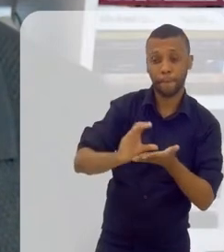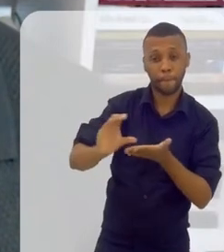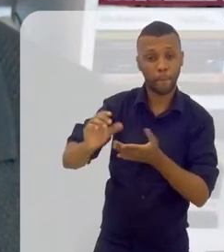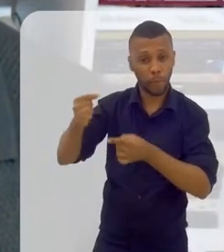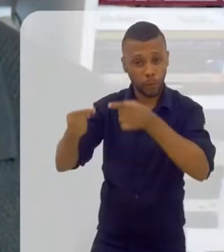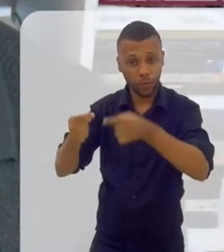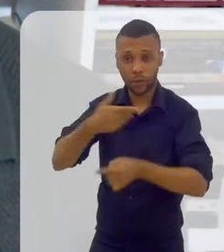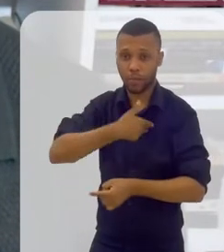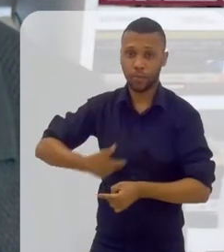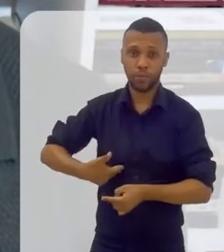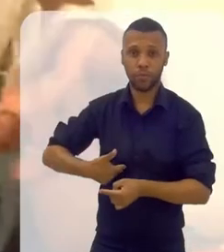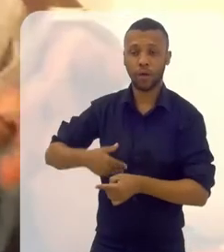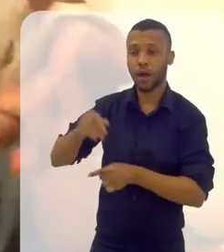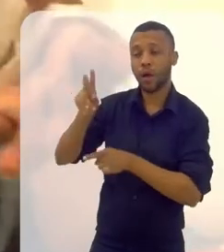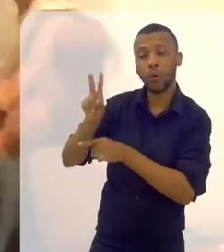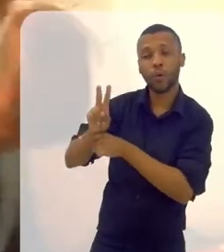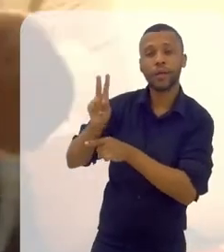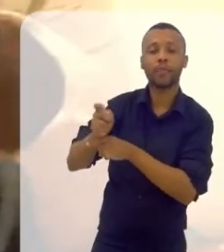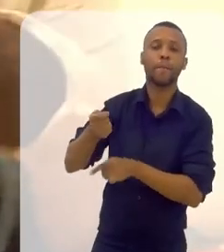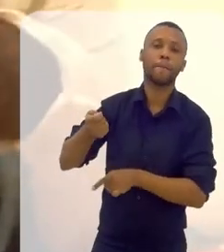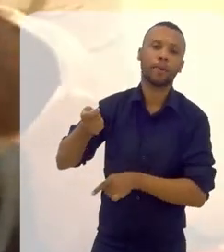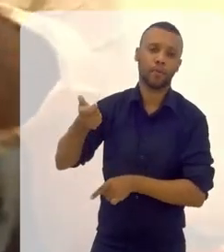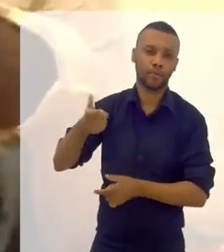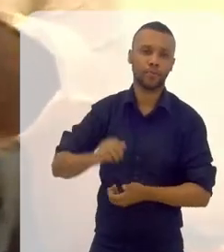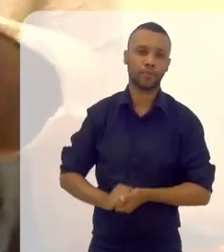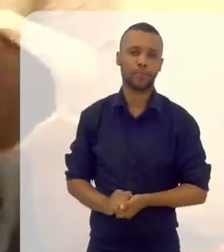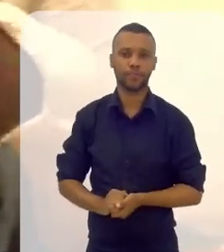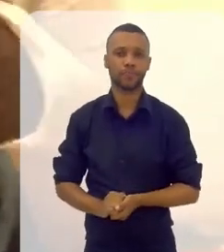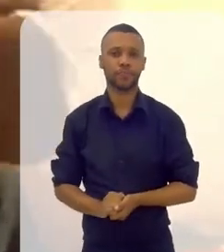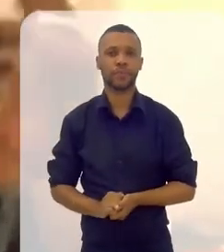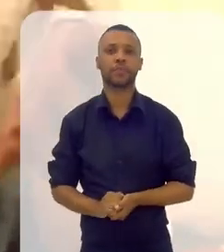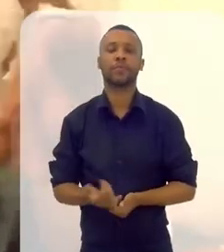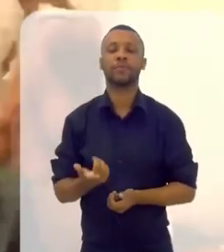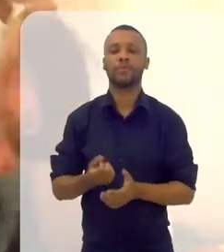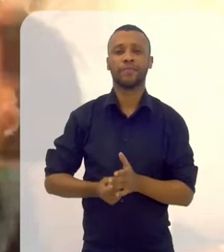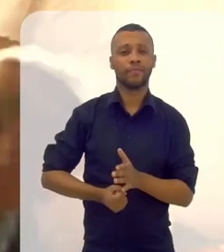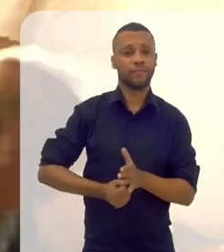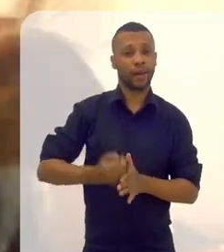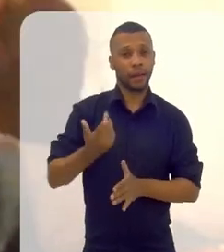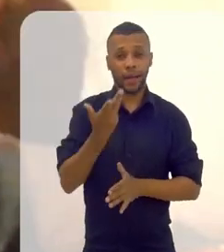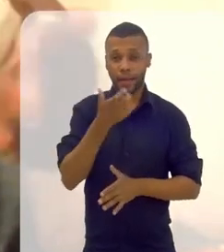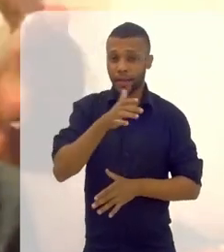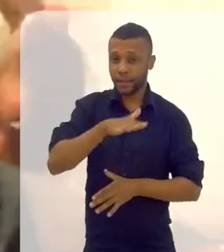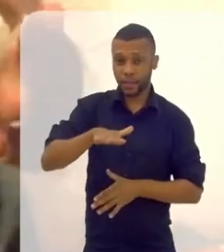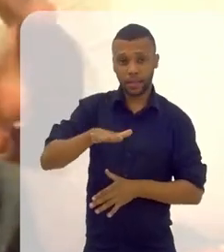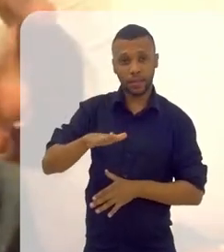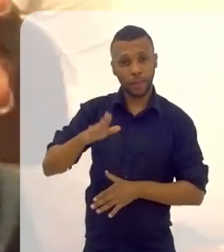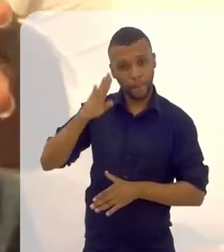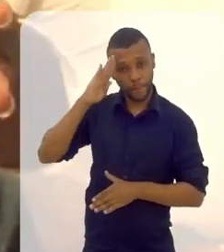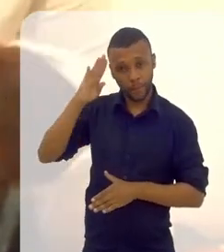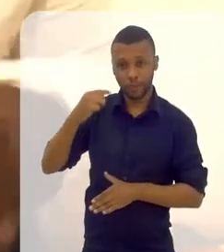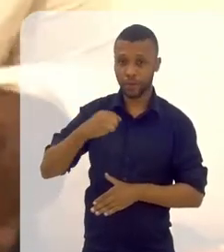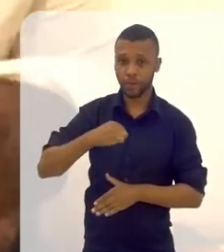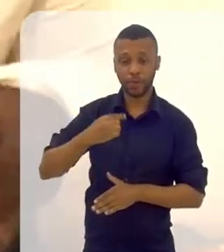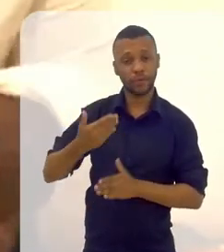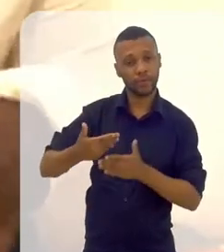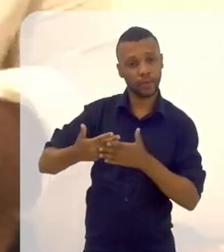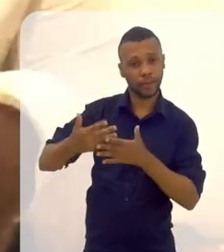públicas, pouco cuidado, pouco visto. Então, para muitas daquelas crianças, inclusive eu na época,